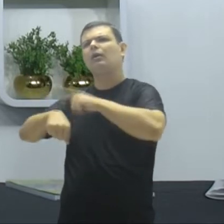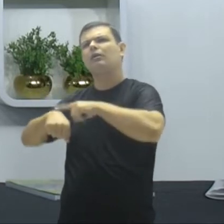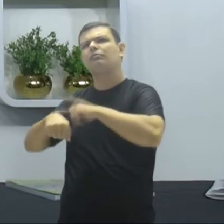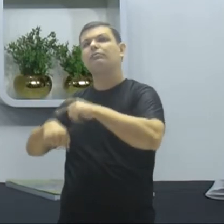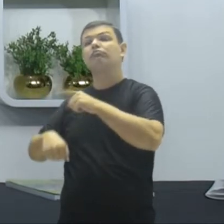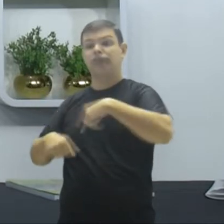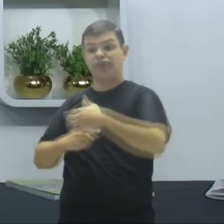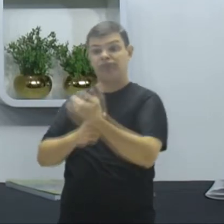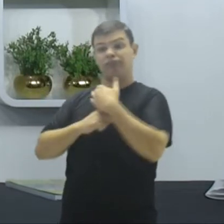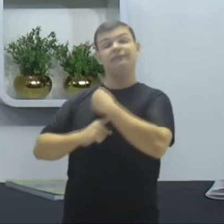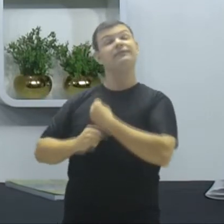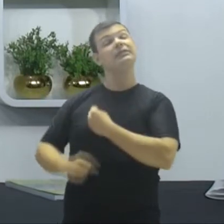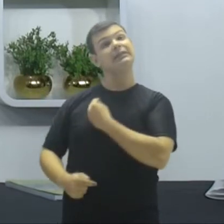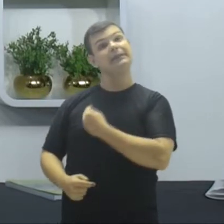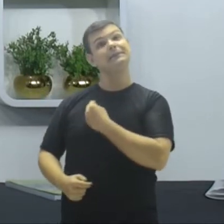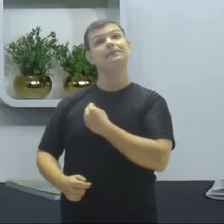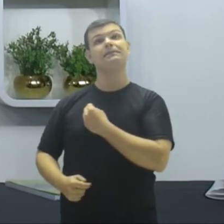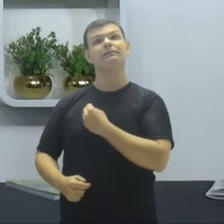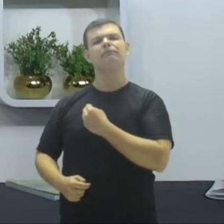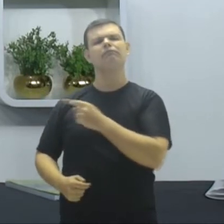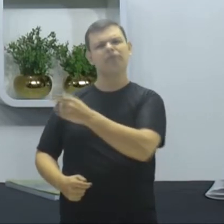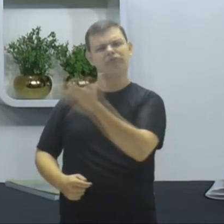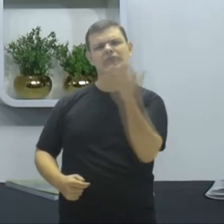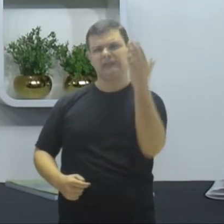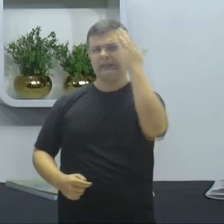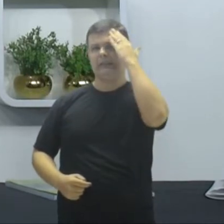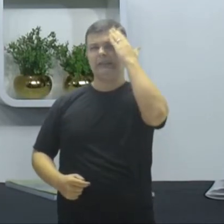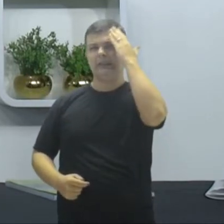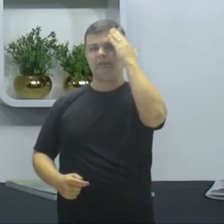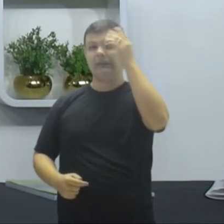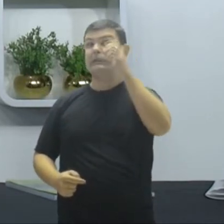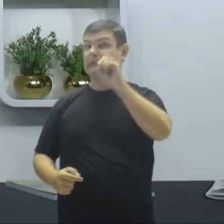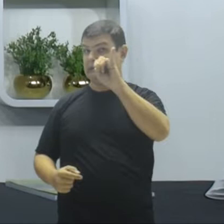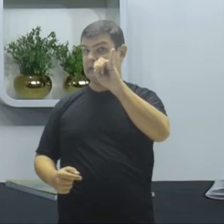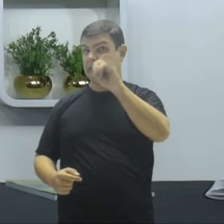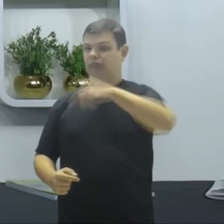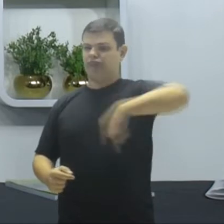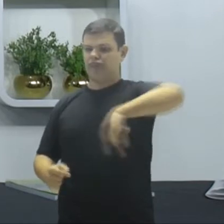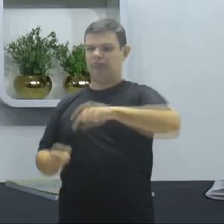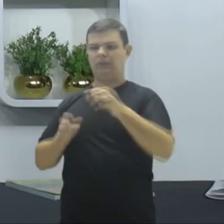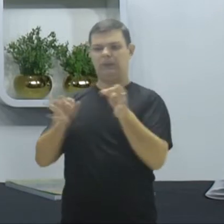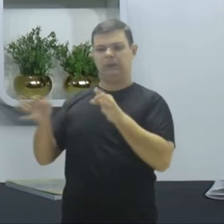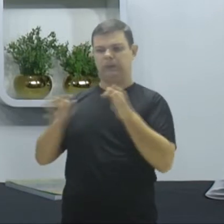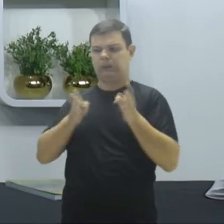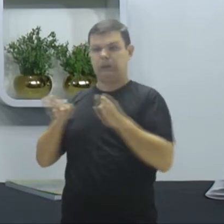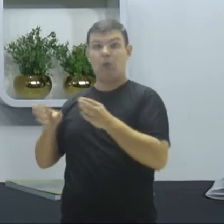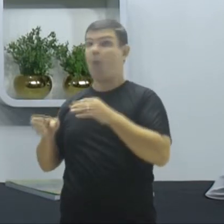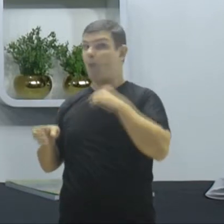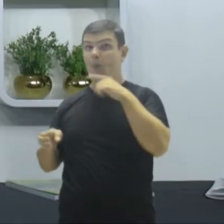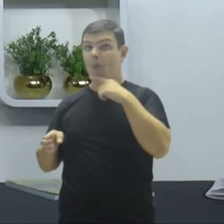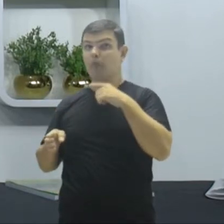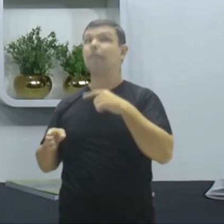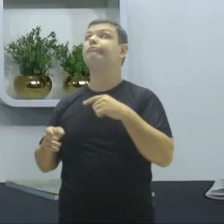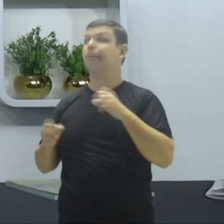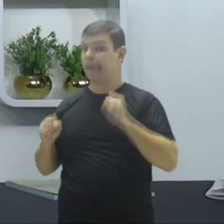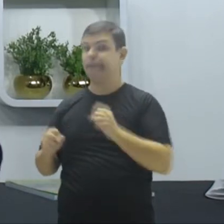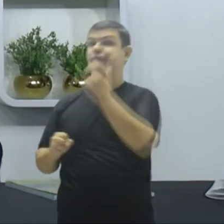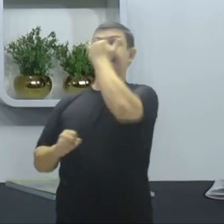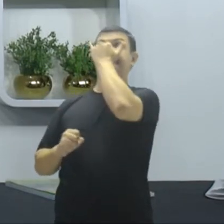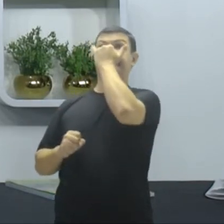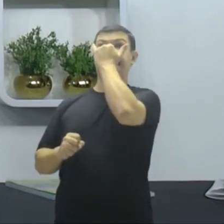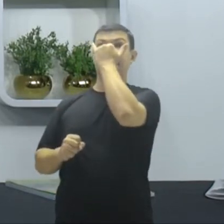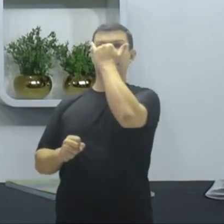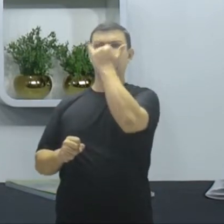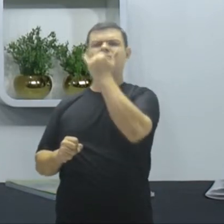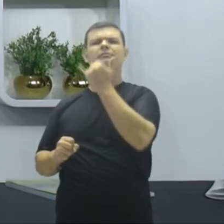vida. Vocês sabiam que se nós não nos organizarmos, muita coisa pode dar errado? É por